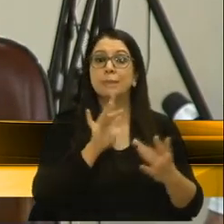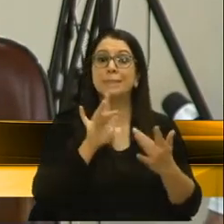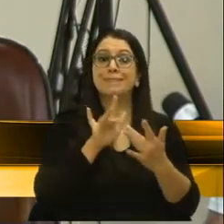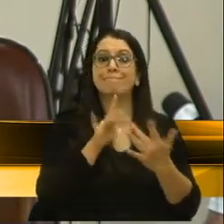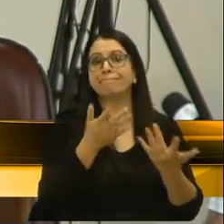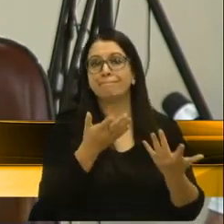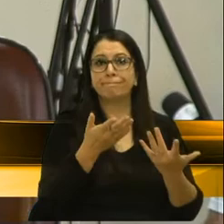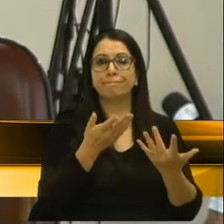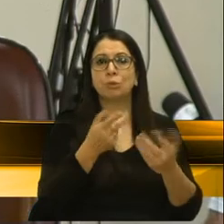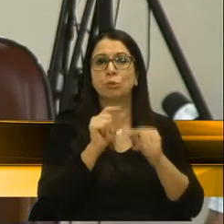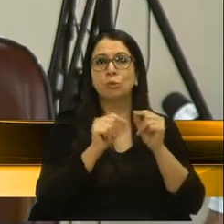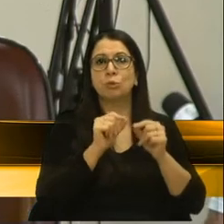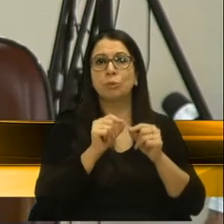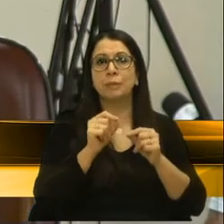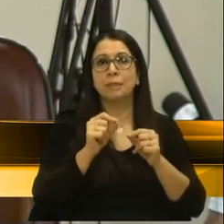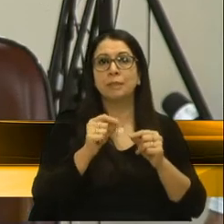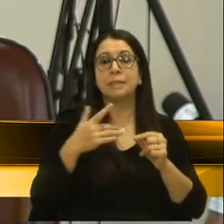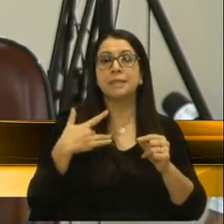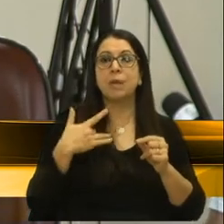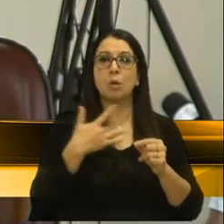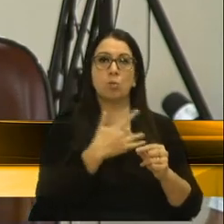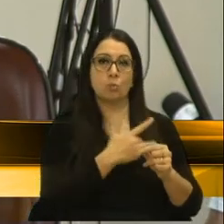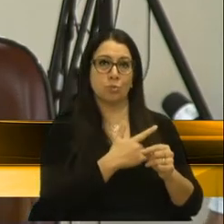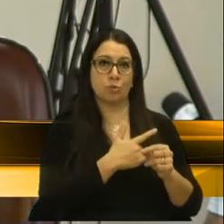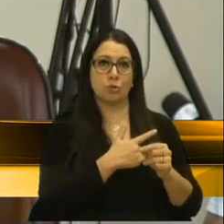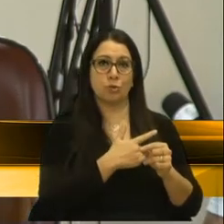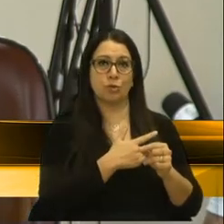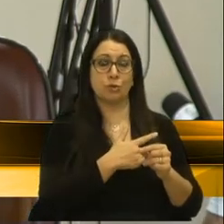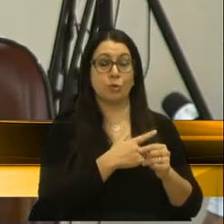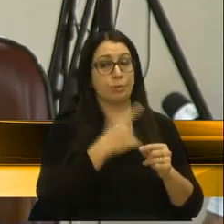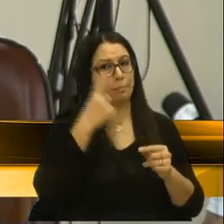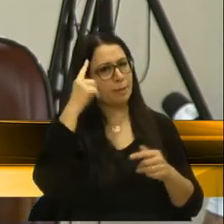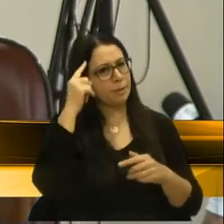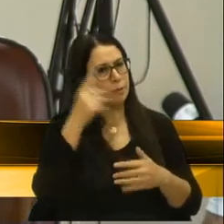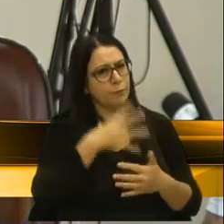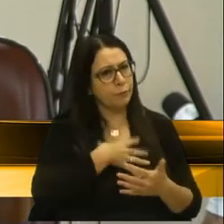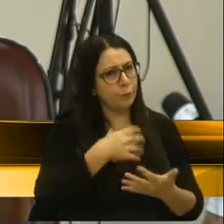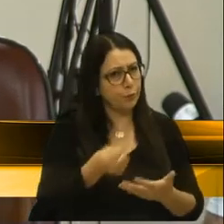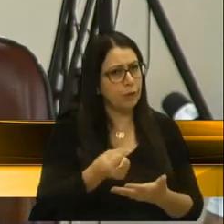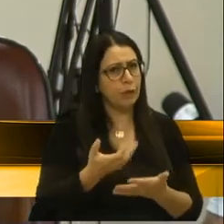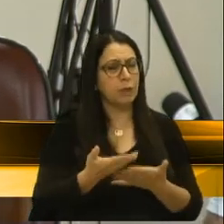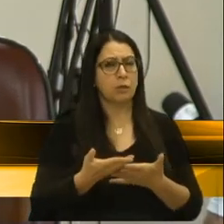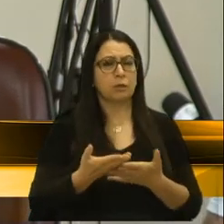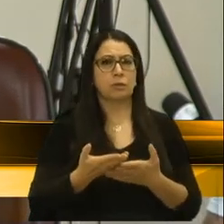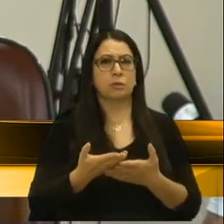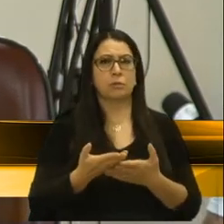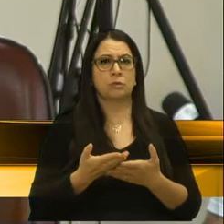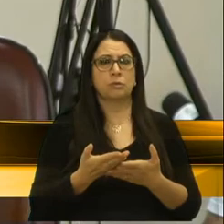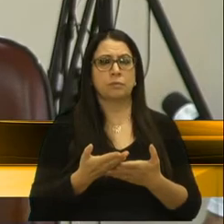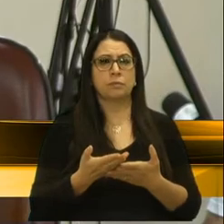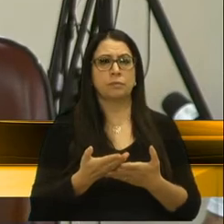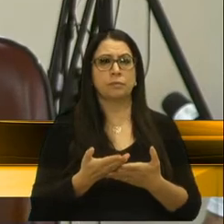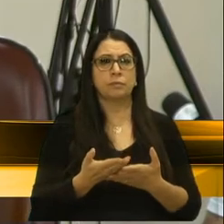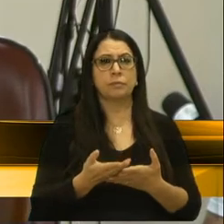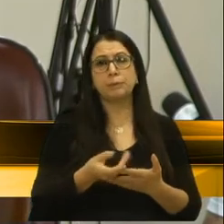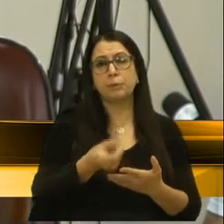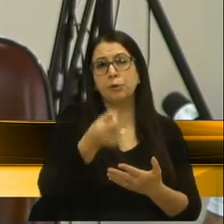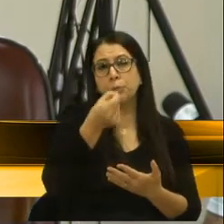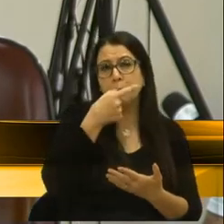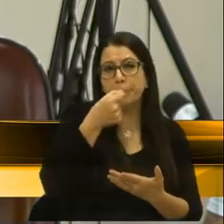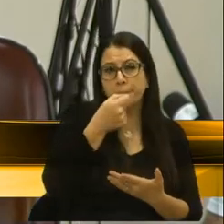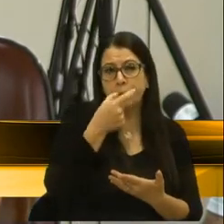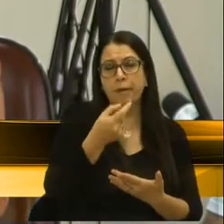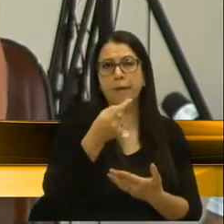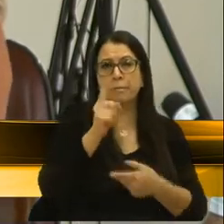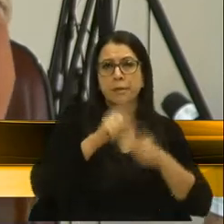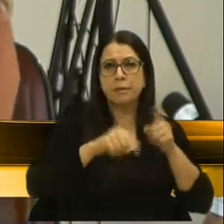ligados às questões de saúde. Com ideação suicida, com a questão de ingestão de medicamentos, de material